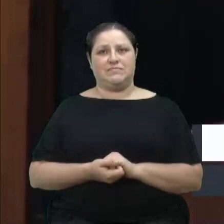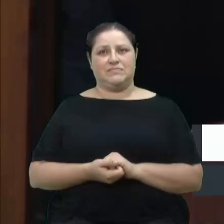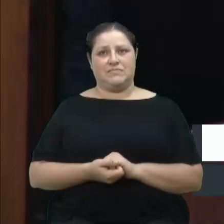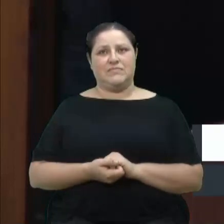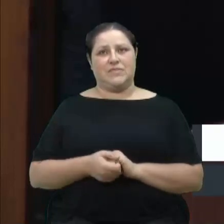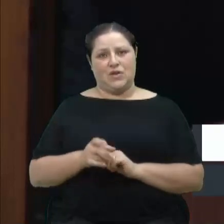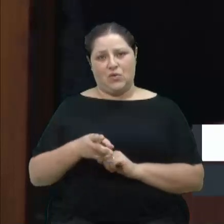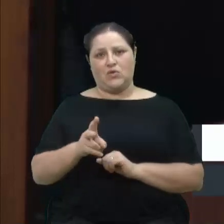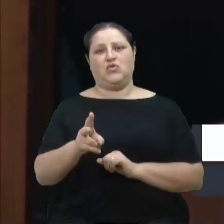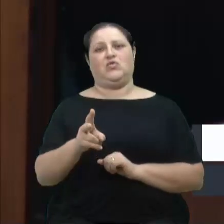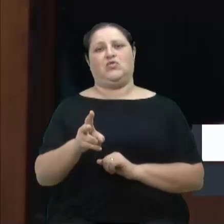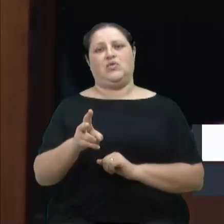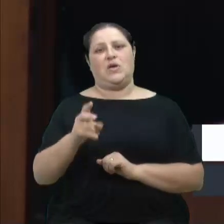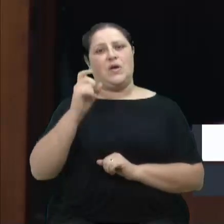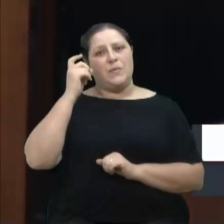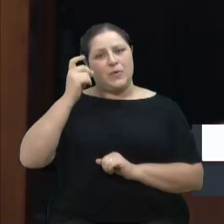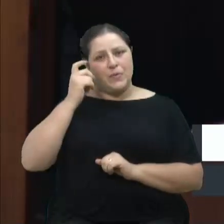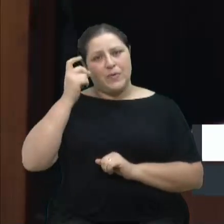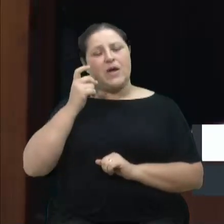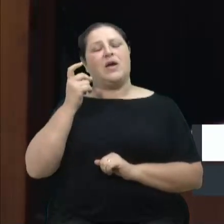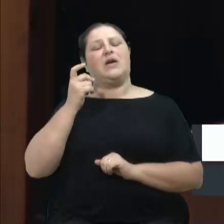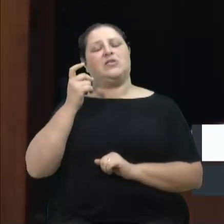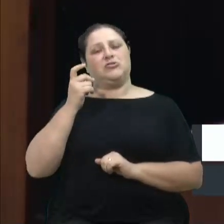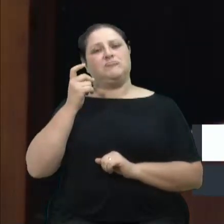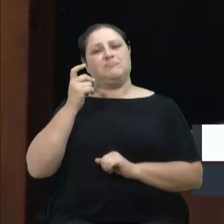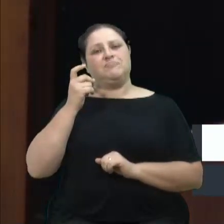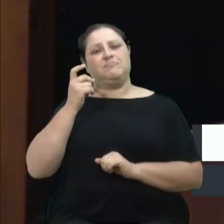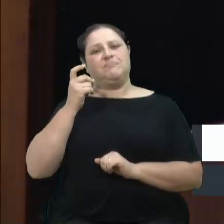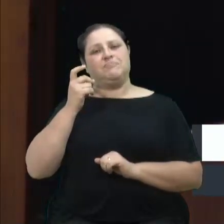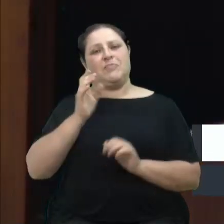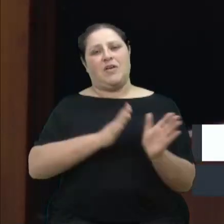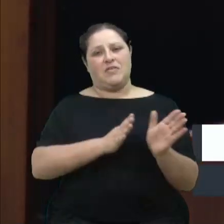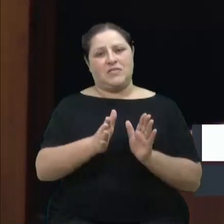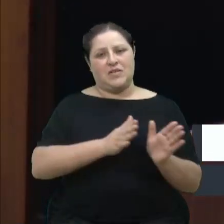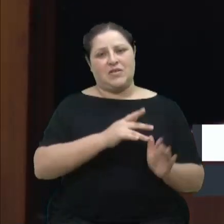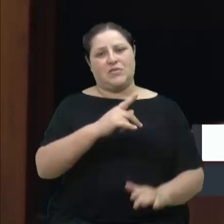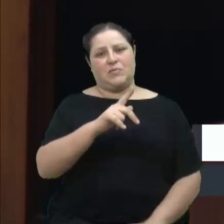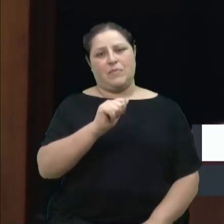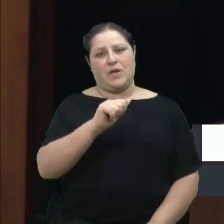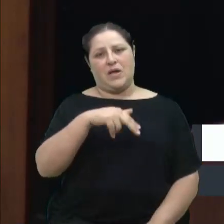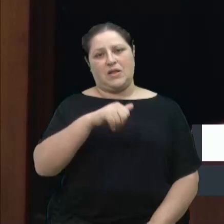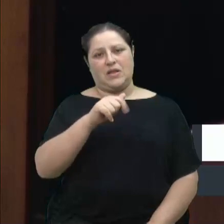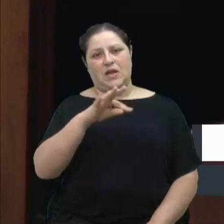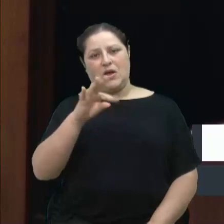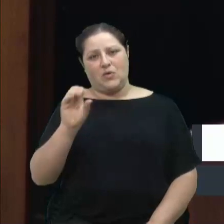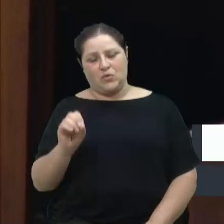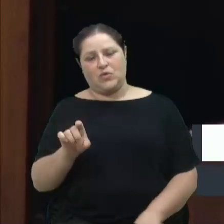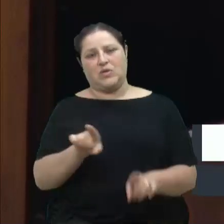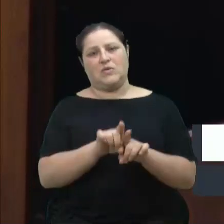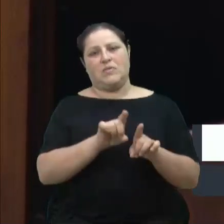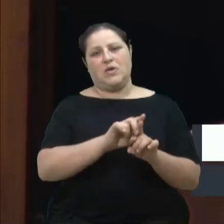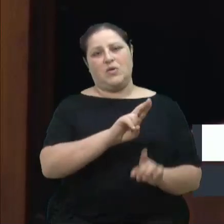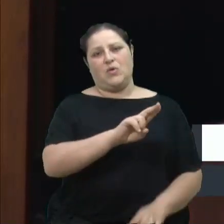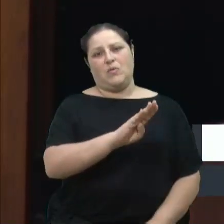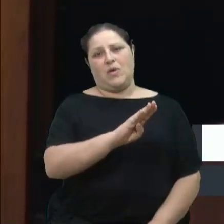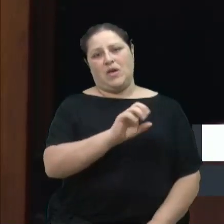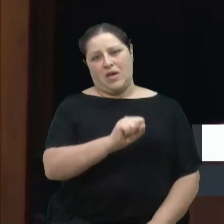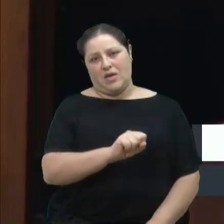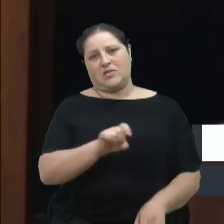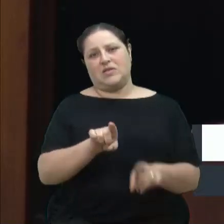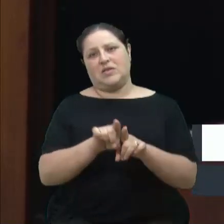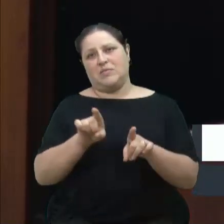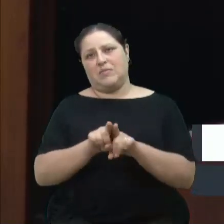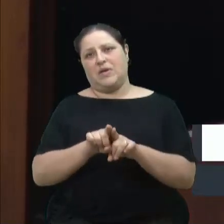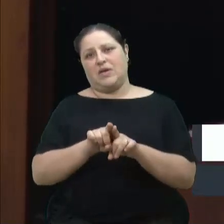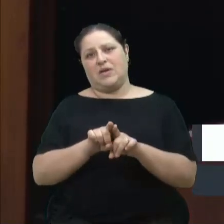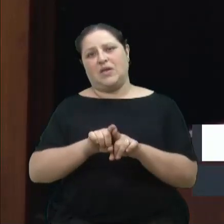vou seguir preocupado com o acesso do Planalto, com a UBS, com a regularização e com a reurbanização do COESP, do Monte Carmelo e de